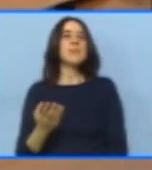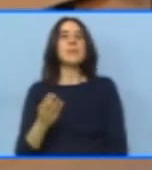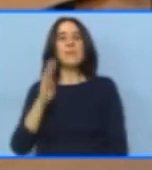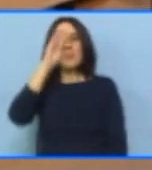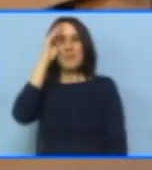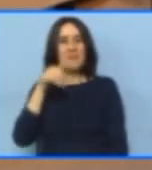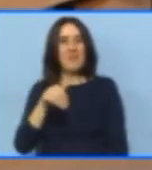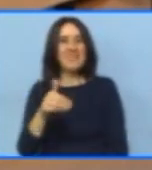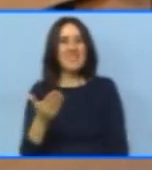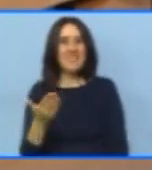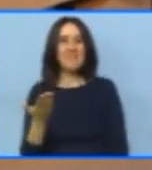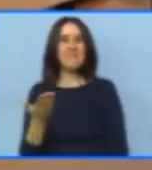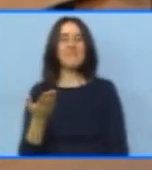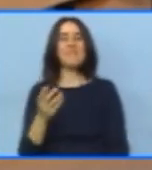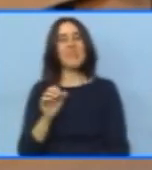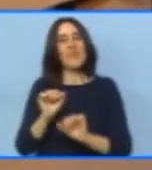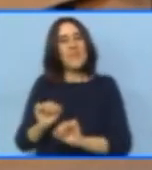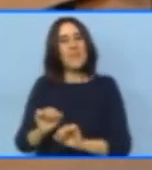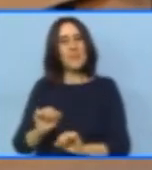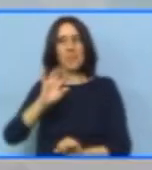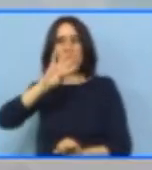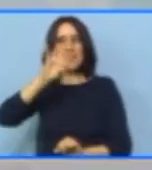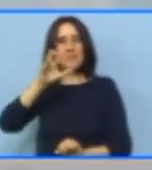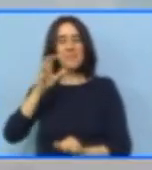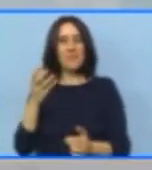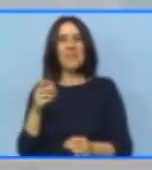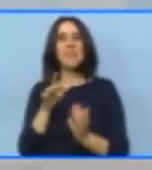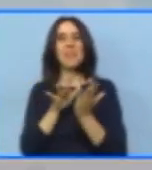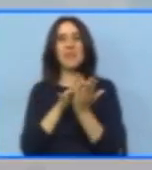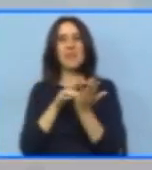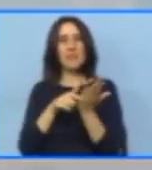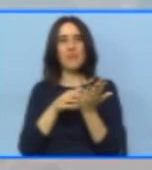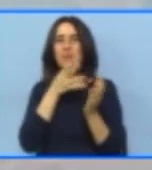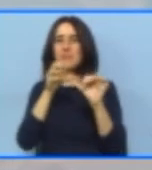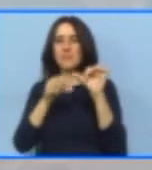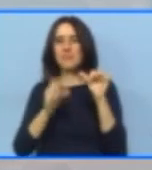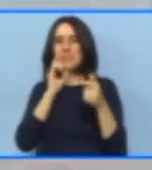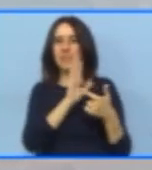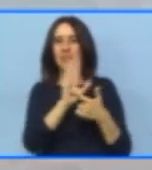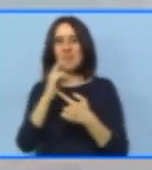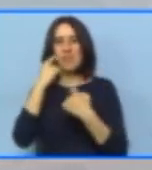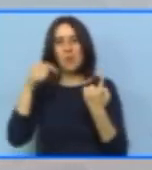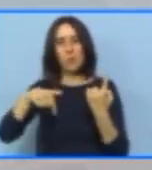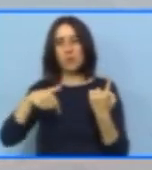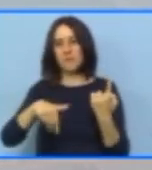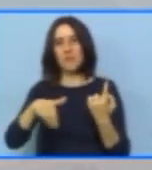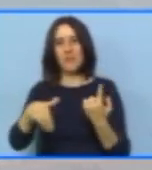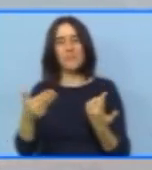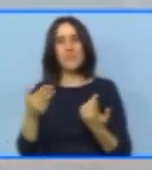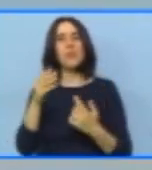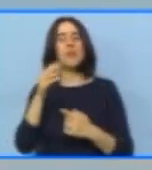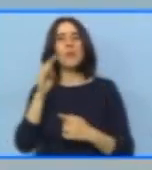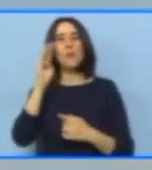chegar, não é? Ao nosso país. Este livro é apresentado hoje, já não falta muito para o